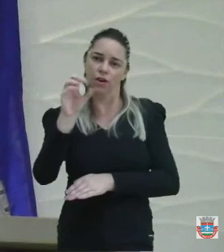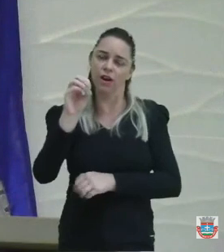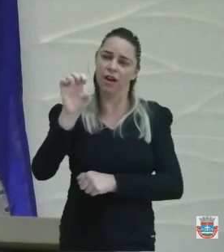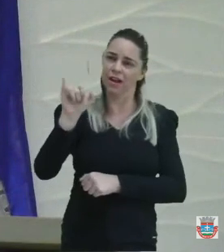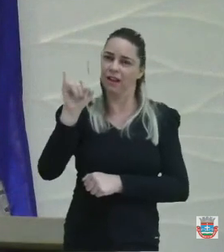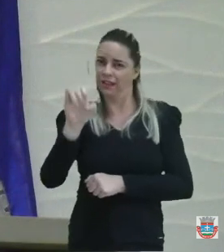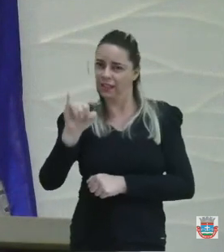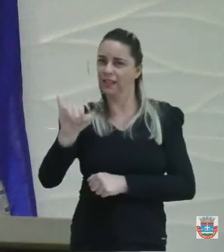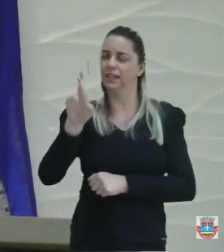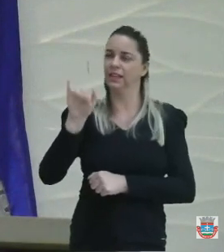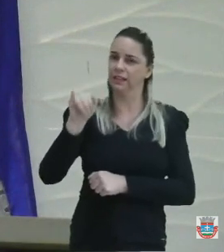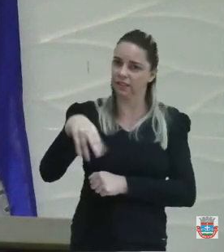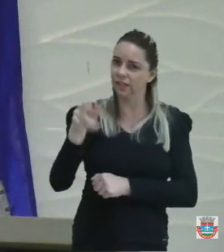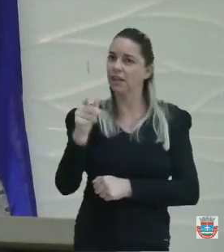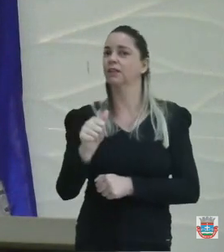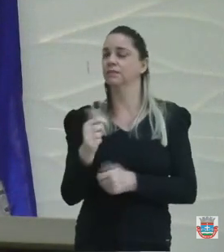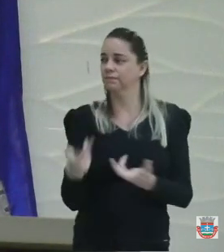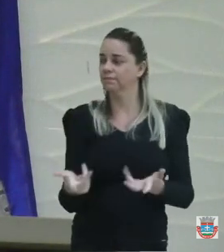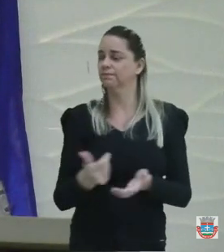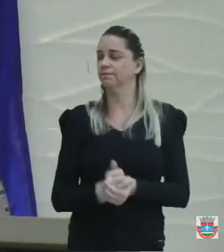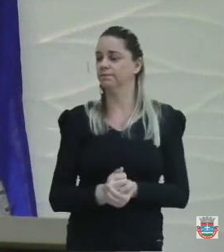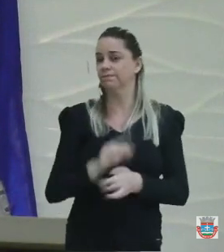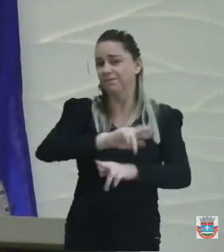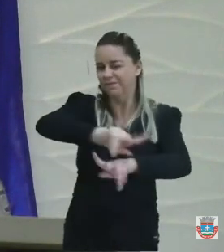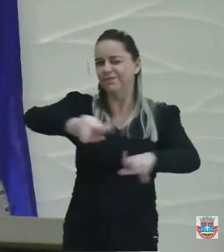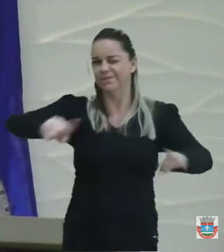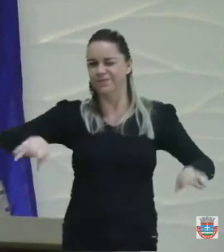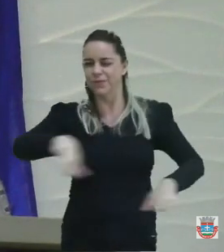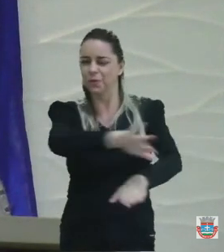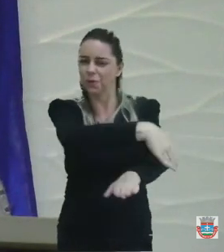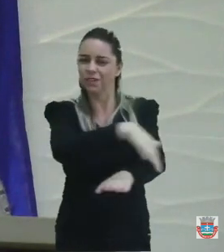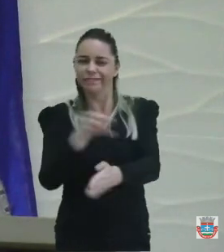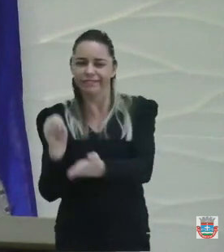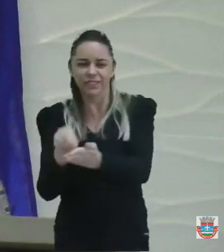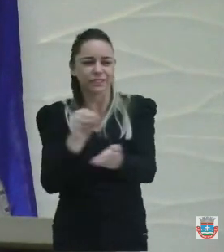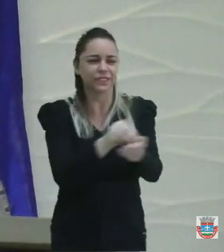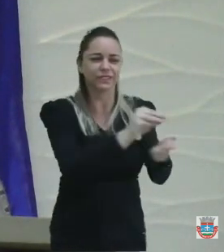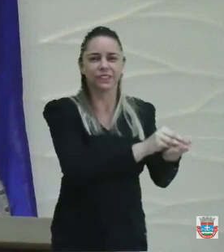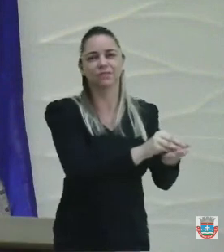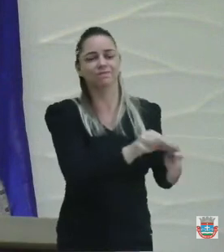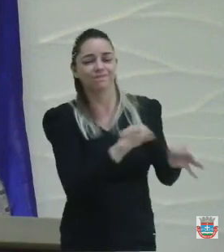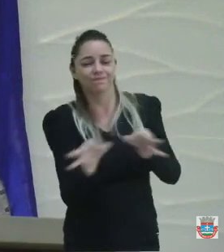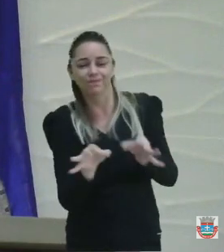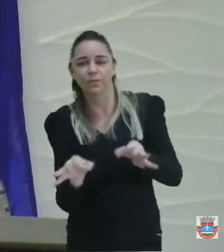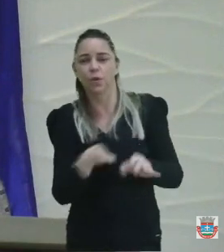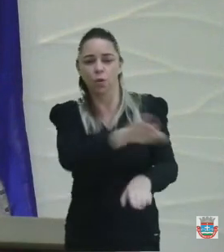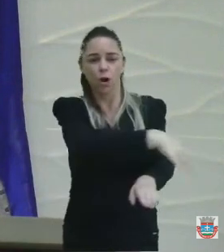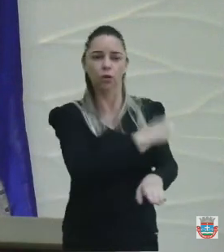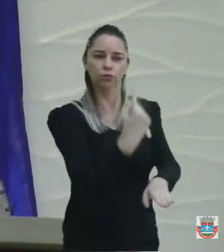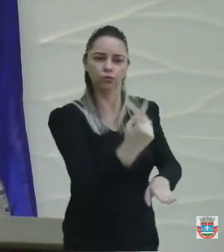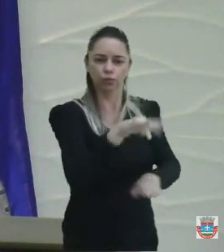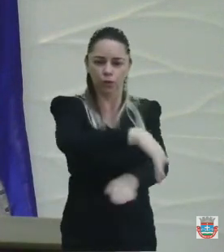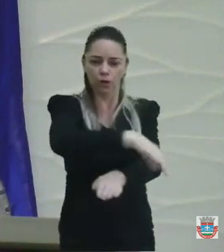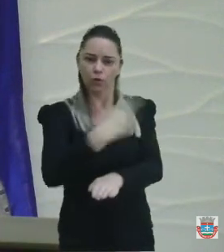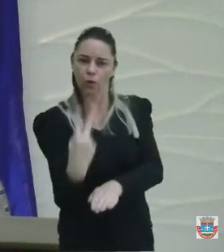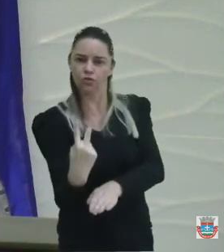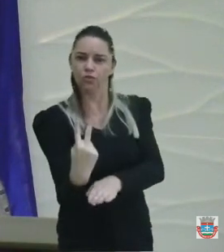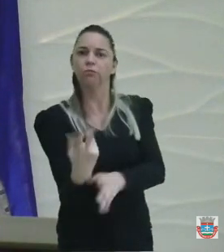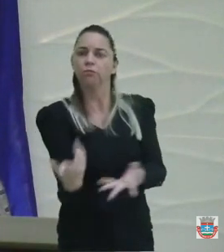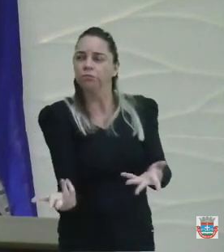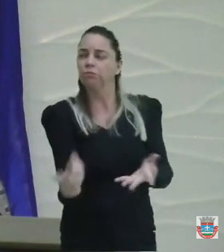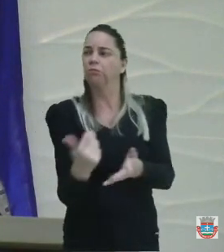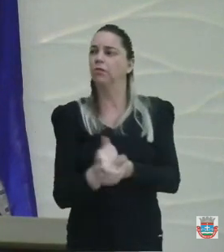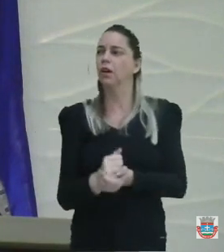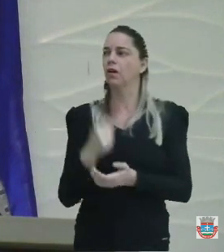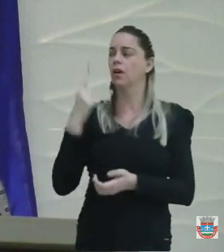Rua da Telp, na Rua da Jurema, naquela Rua 5 da Jurema, na Rua 1, na Rua 2. E é um trabalho, vereador